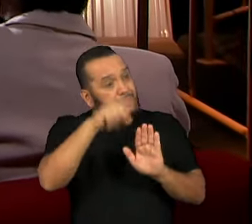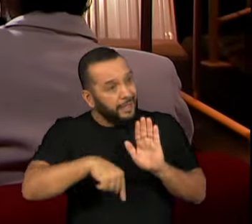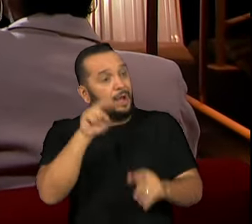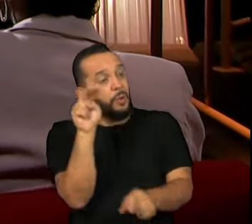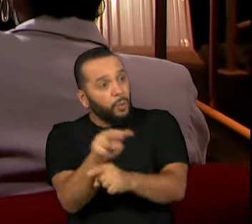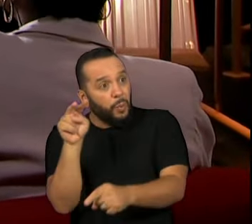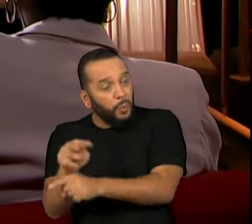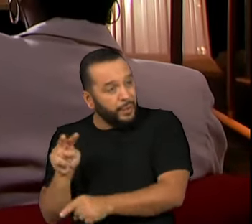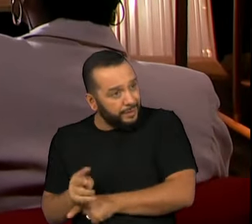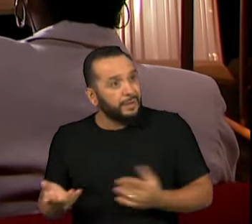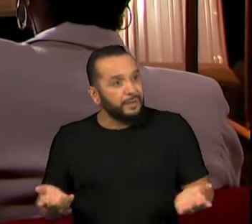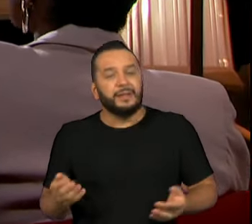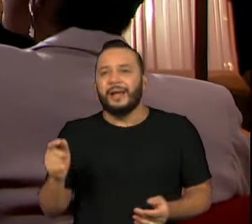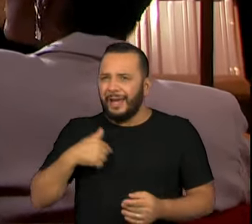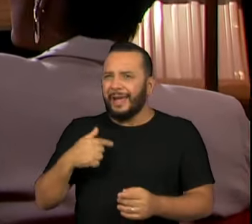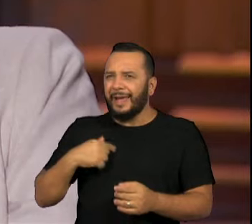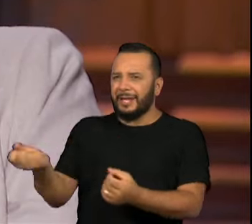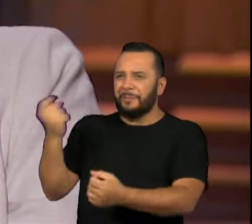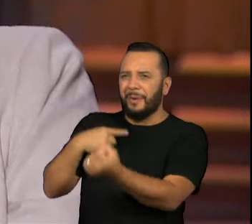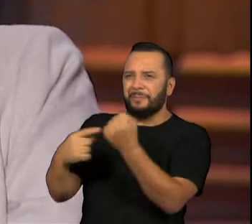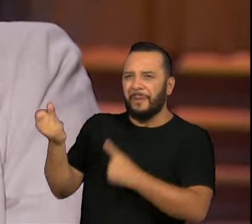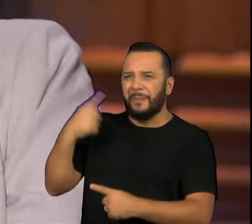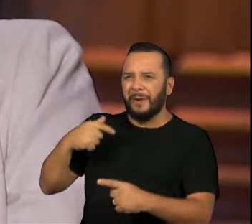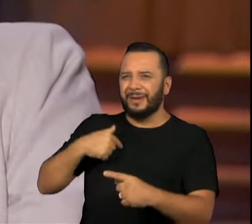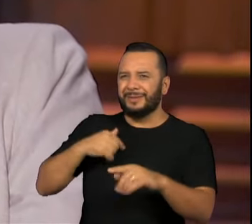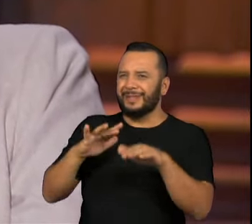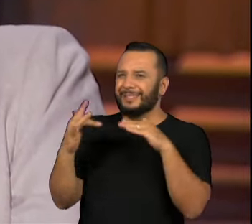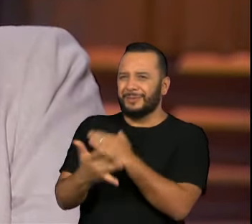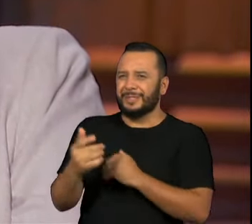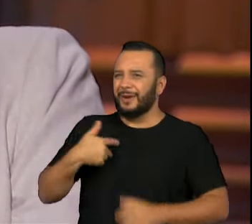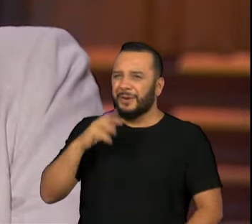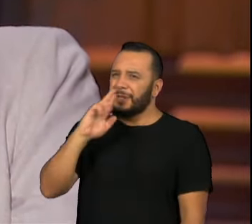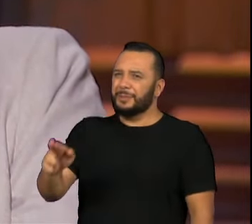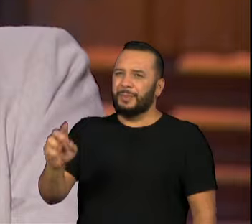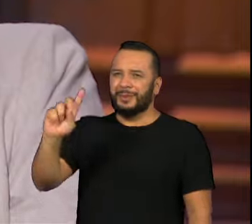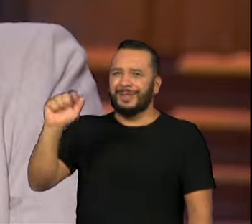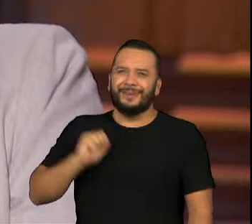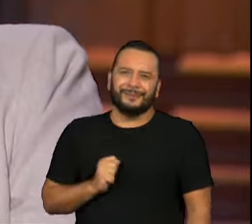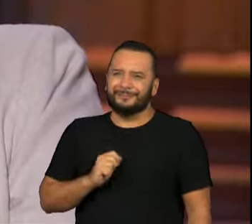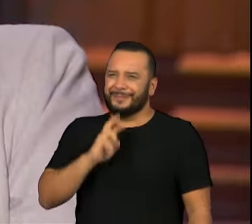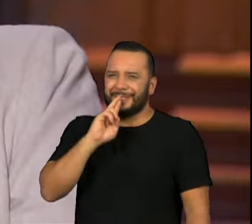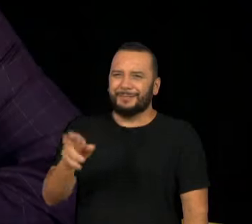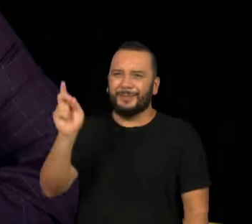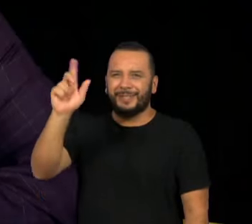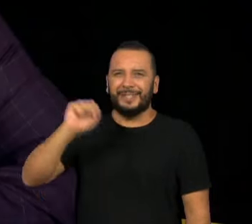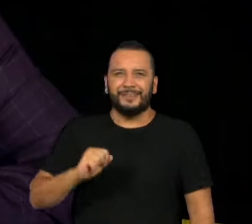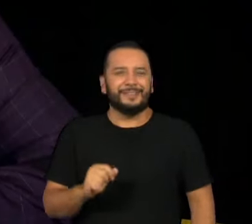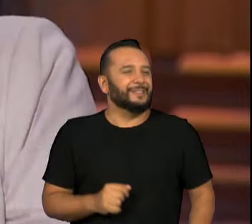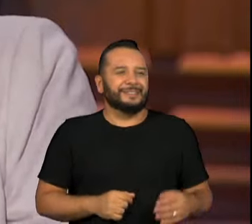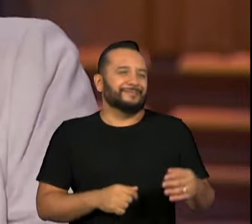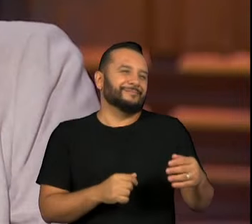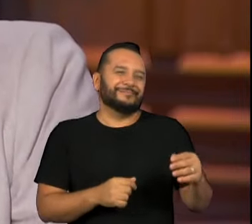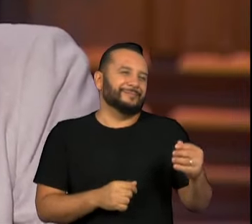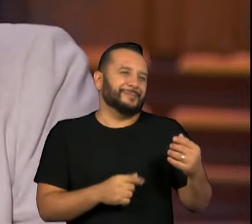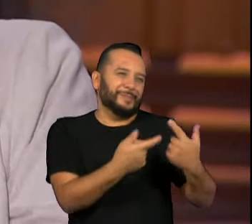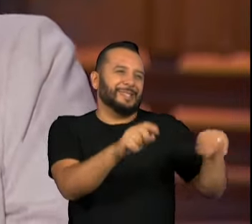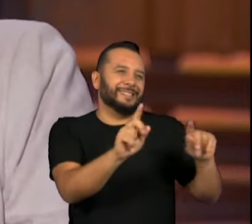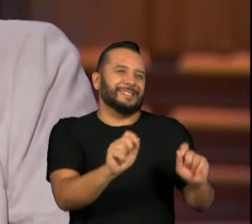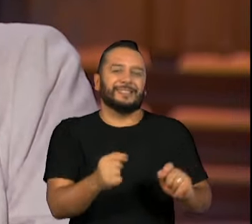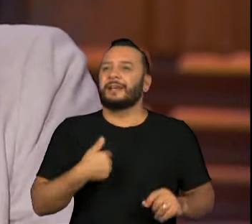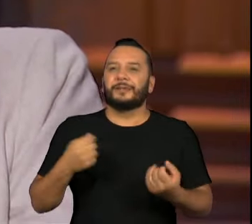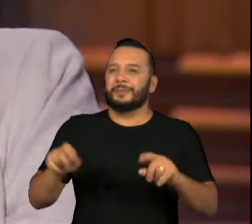é minha placa de vez em quando as redes sociais mas eu nunca respondo porque eu acho que não é o caso ela estimável